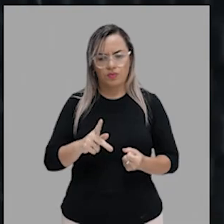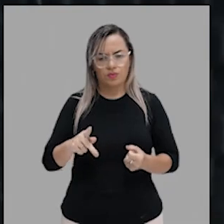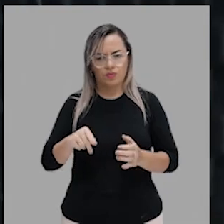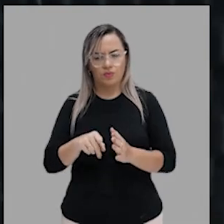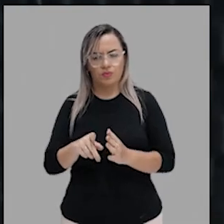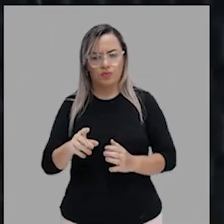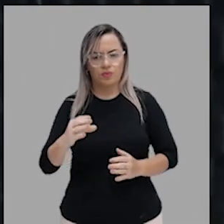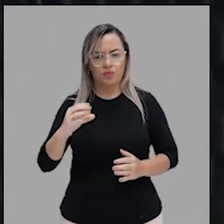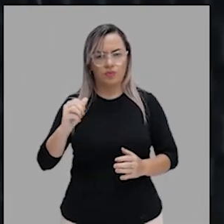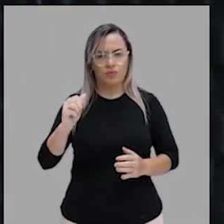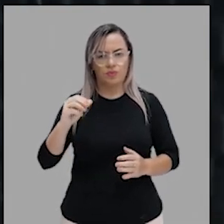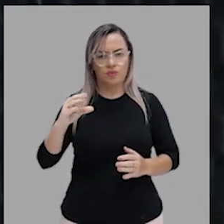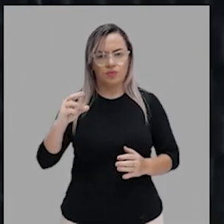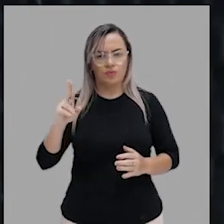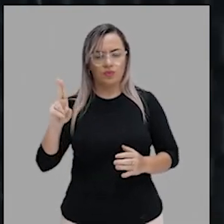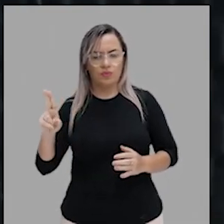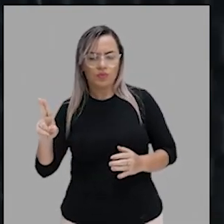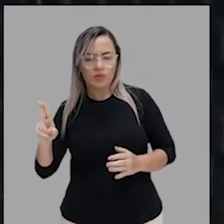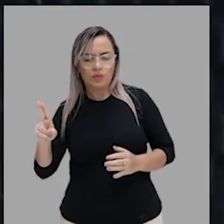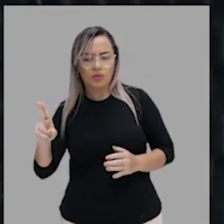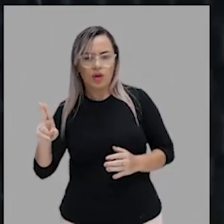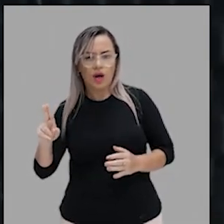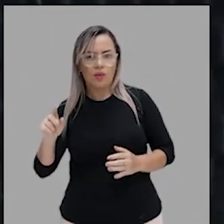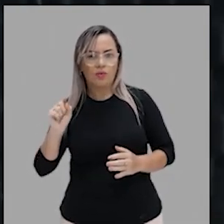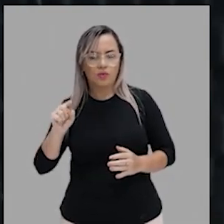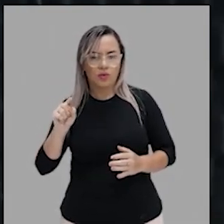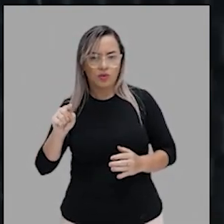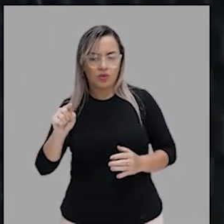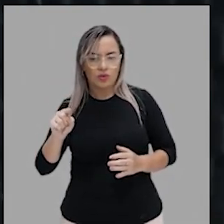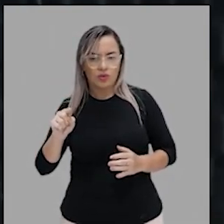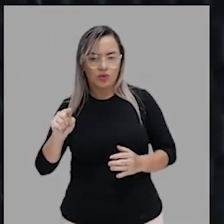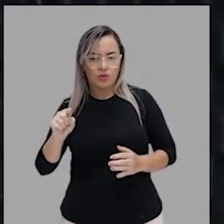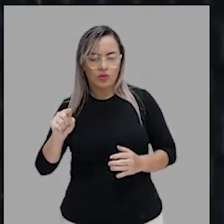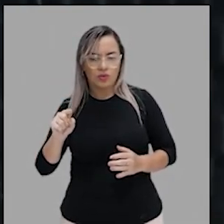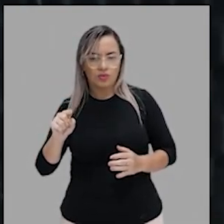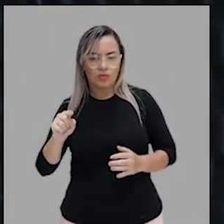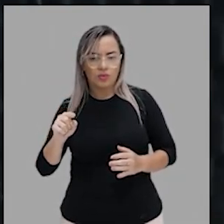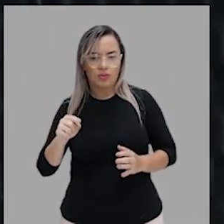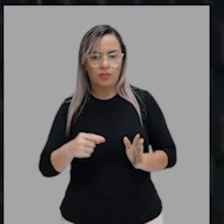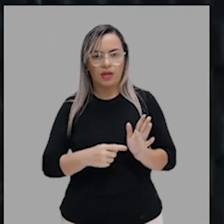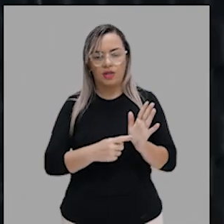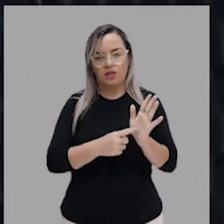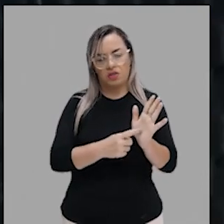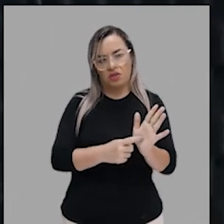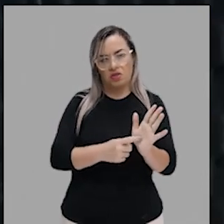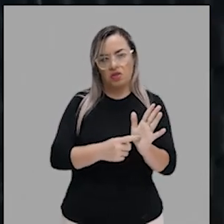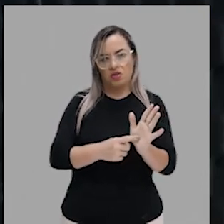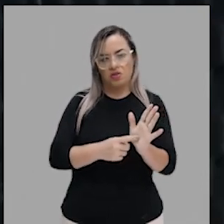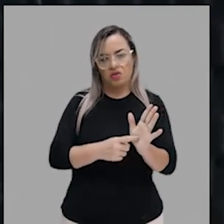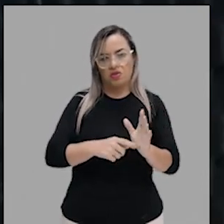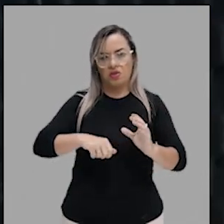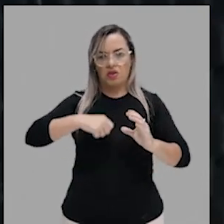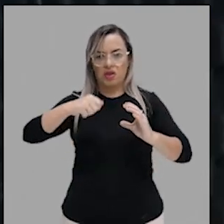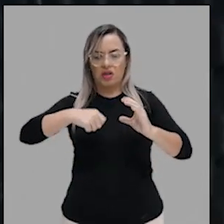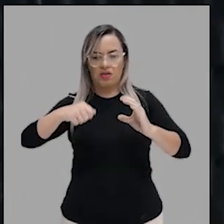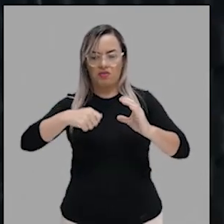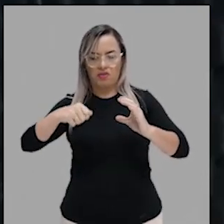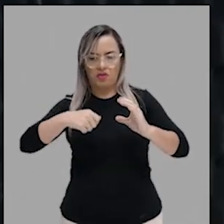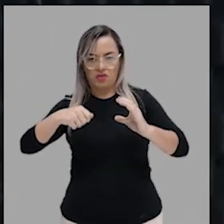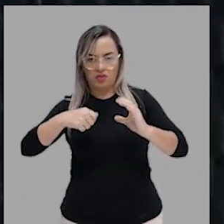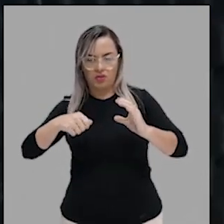está ministrando aula ou gravando uma aula. Certo, qual é o verbo? O verbo